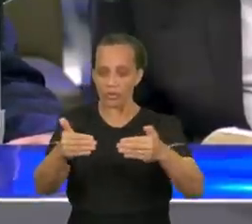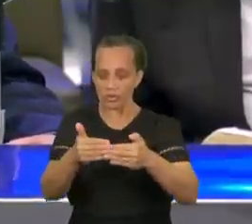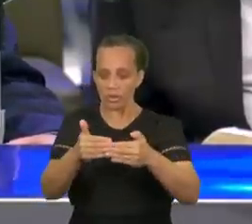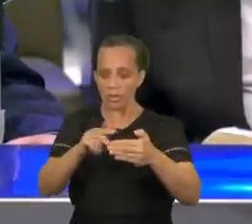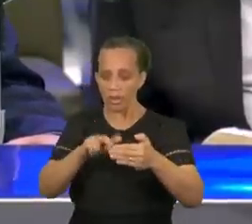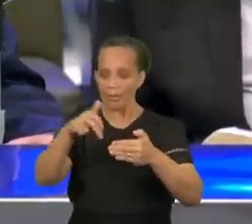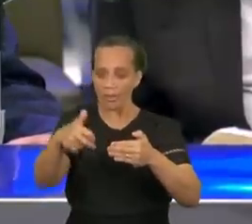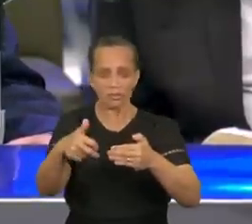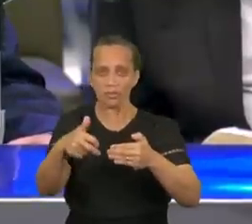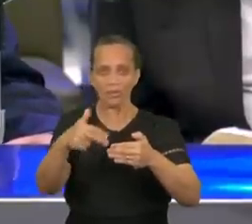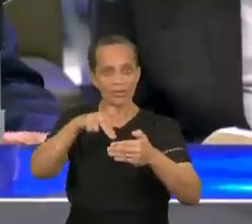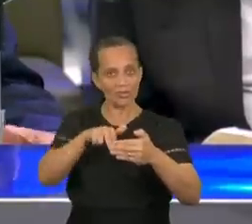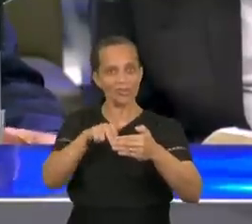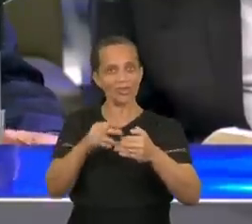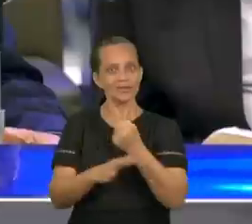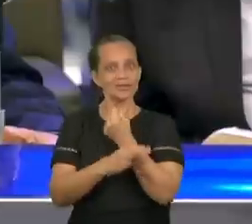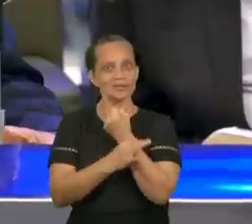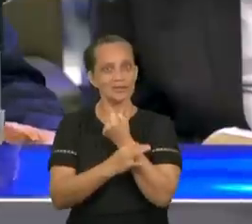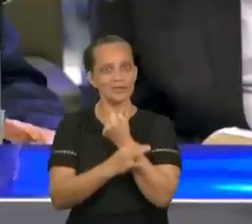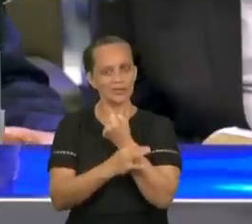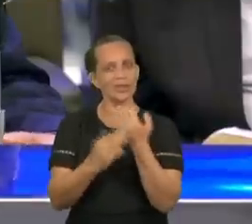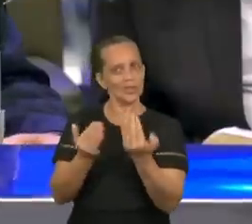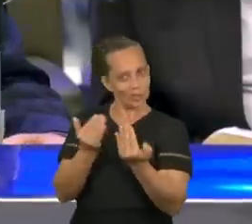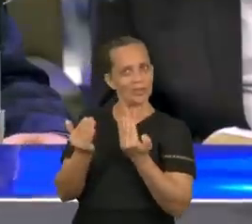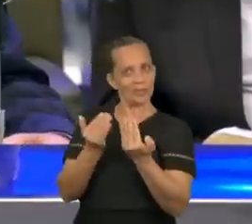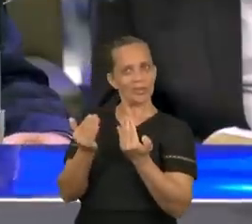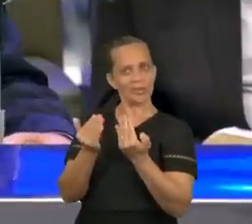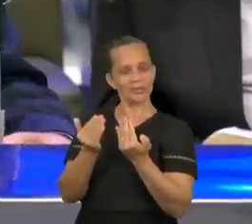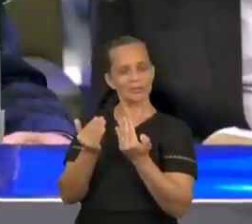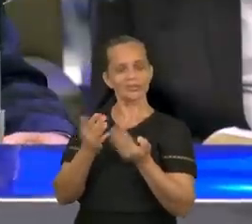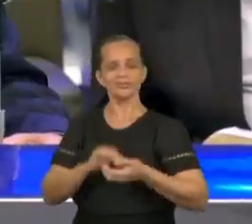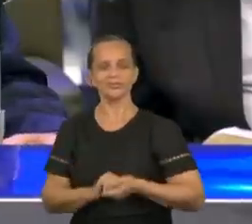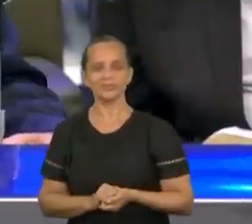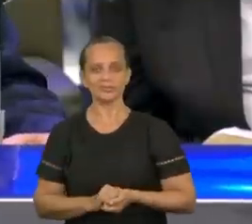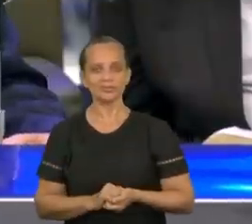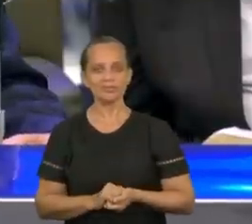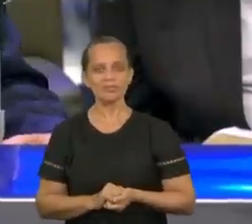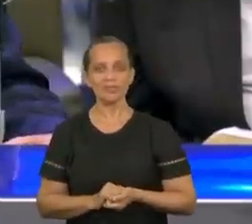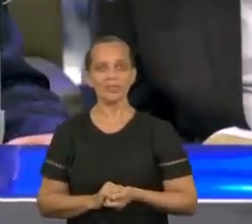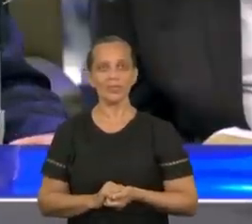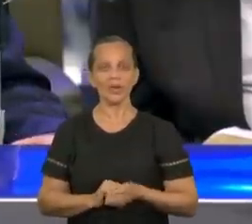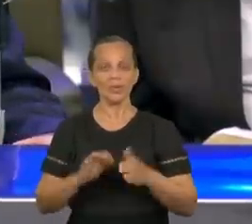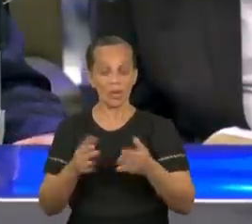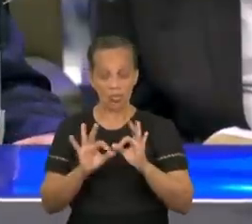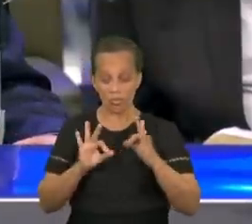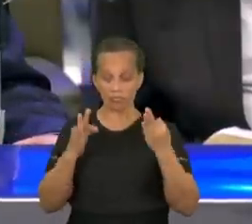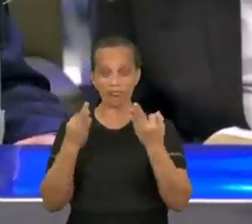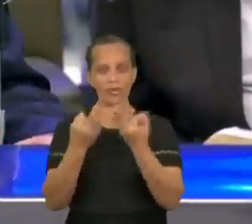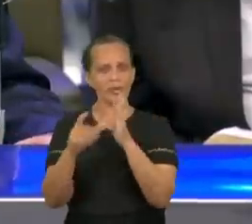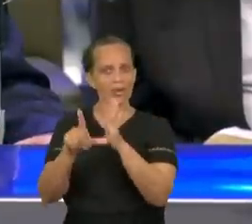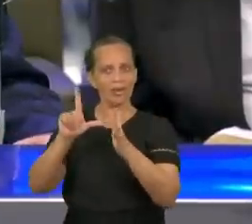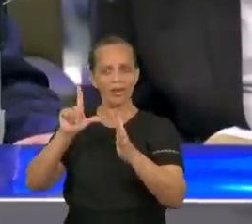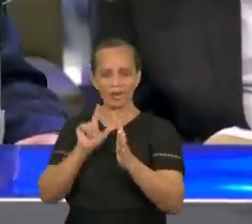não é isso nós vemos essa advertência como Lemos 22 e 8 uma família sem parapeito como